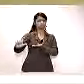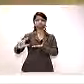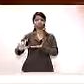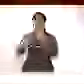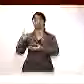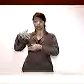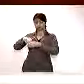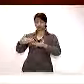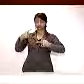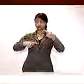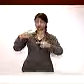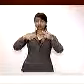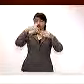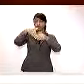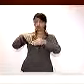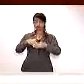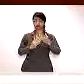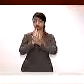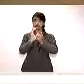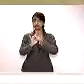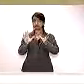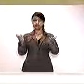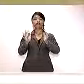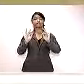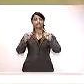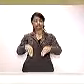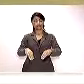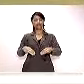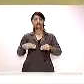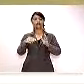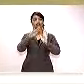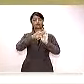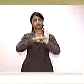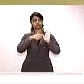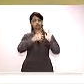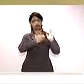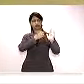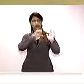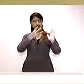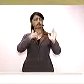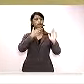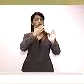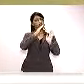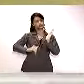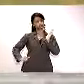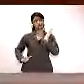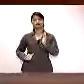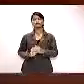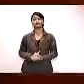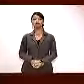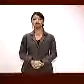votos que estão em discussão em votação aprovado E para finalizar o item 94 peço sua retirada de